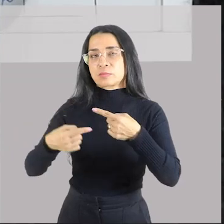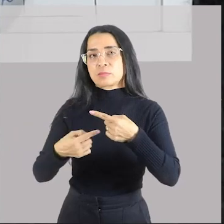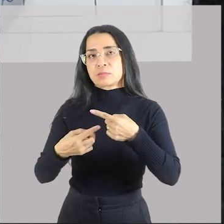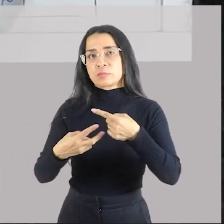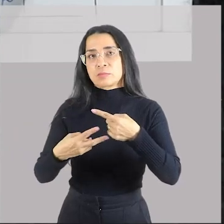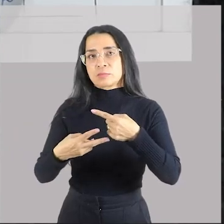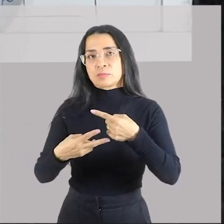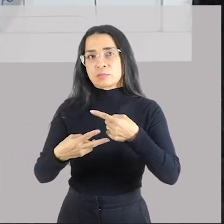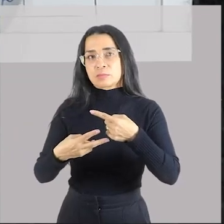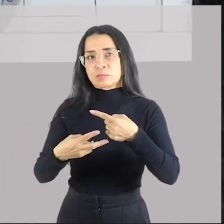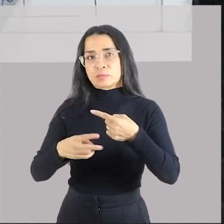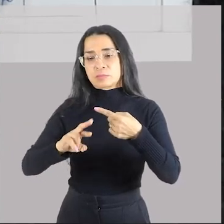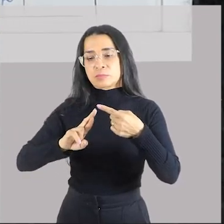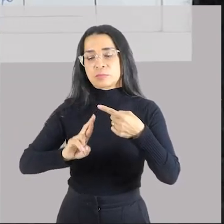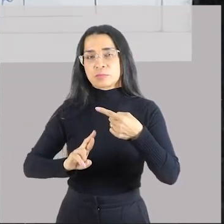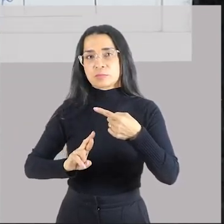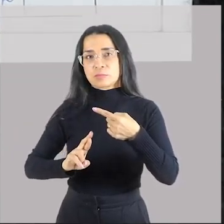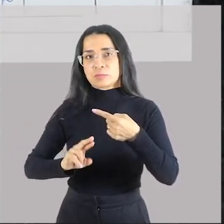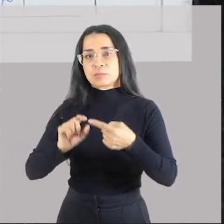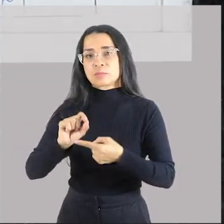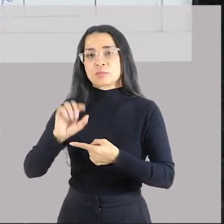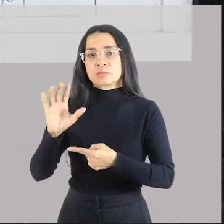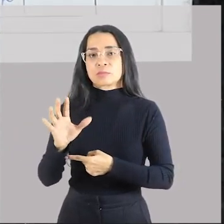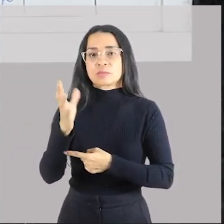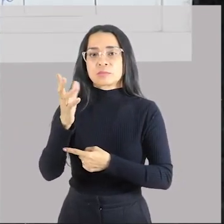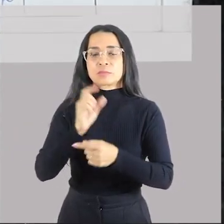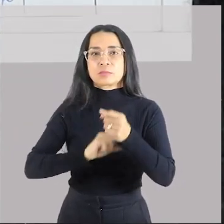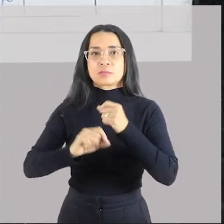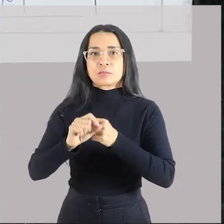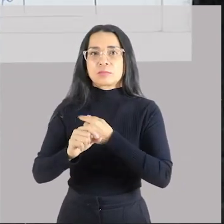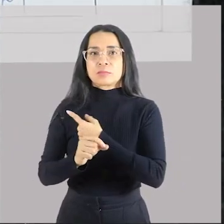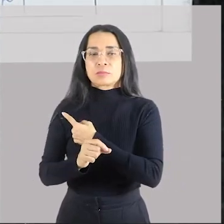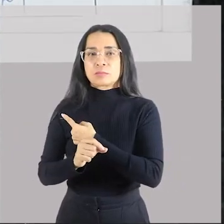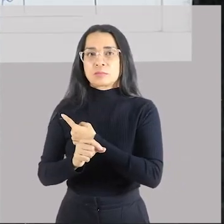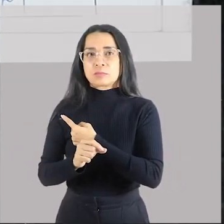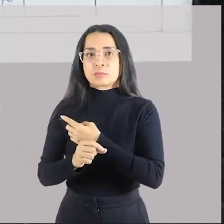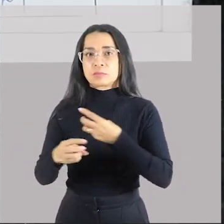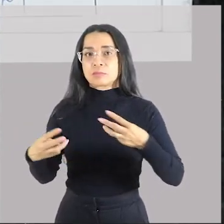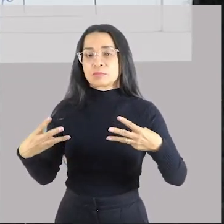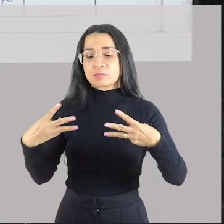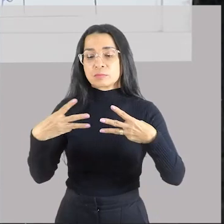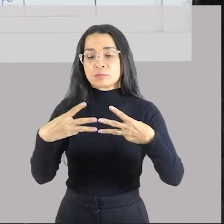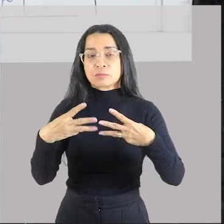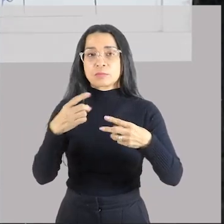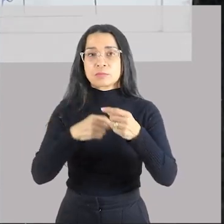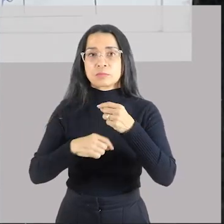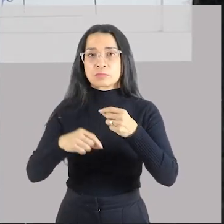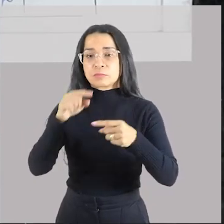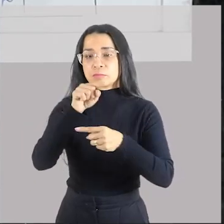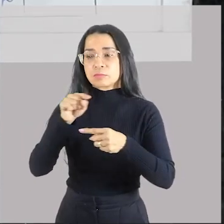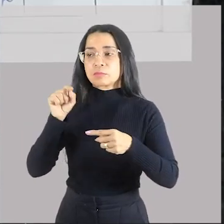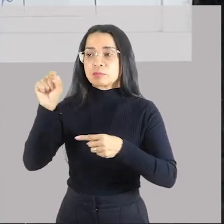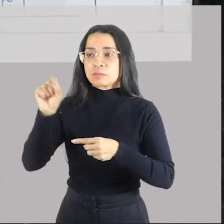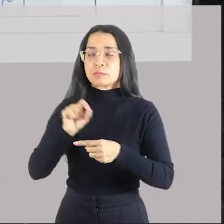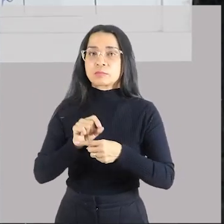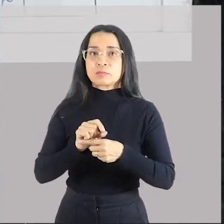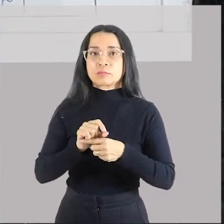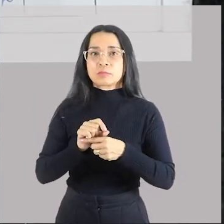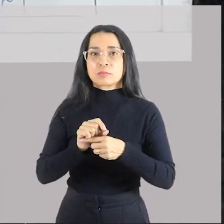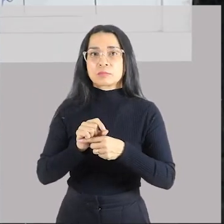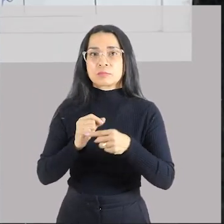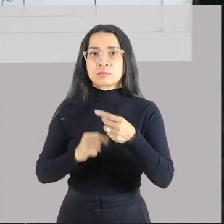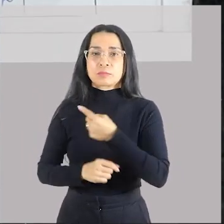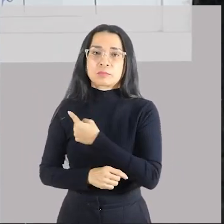sobre R. Olha o que acontece no hexágono, meio pelos extremos, L sobre 2